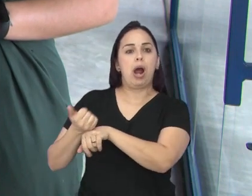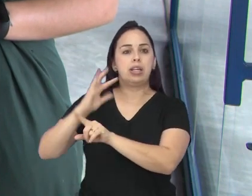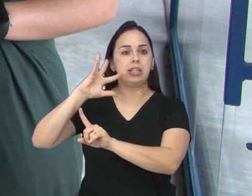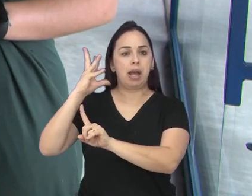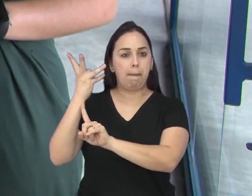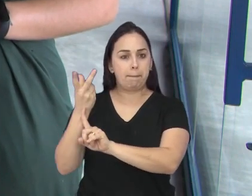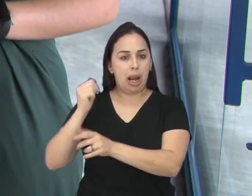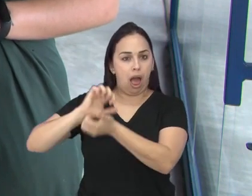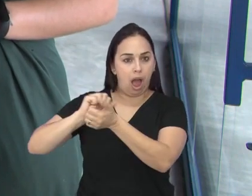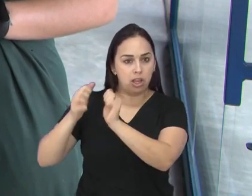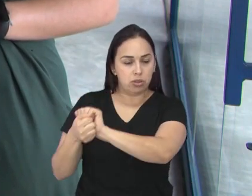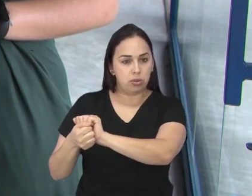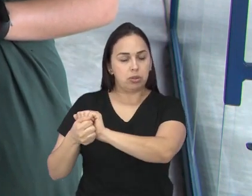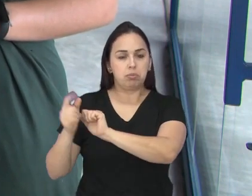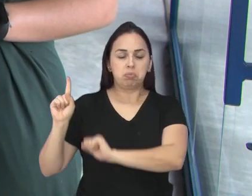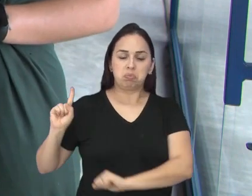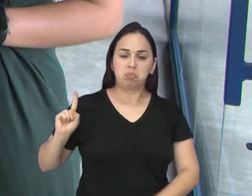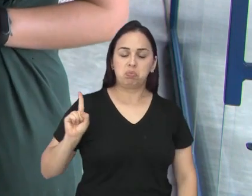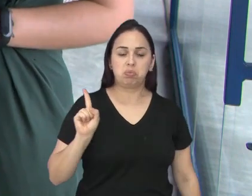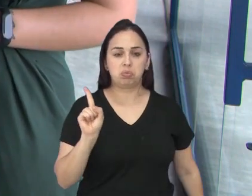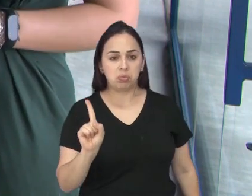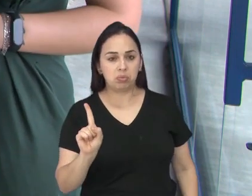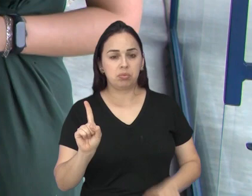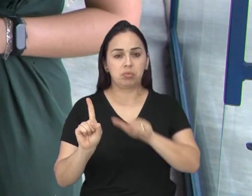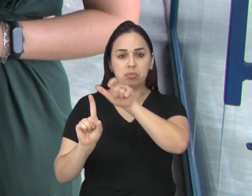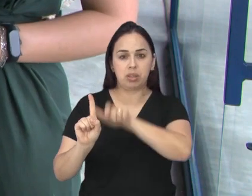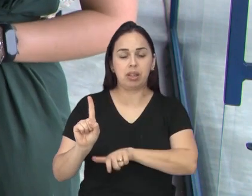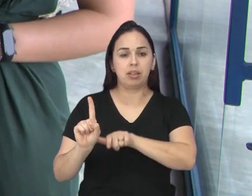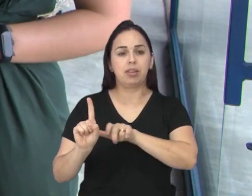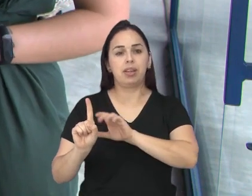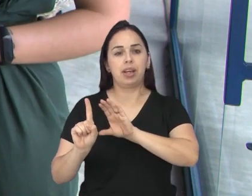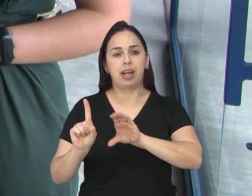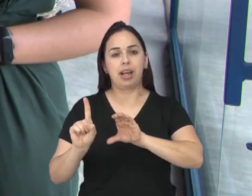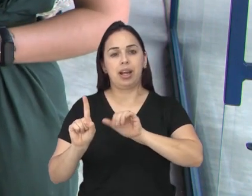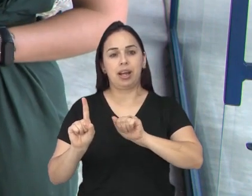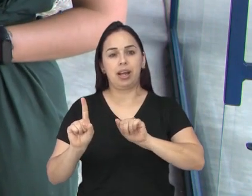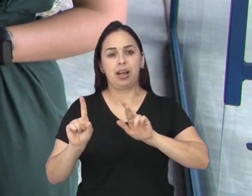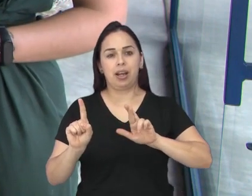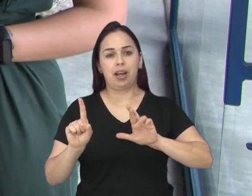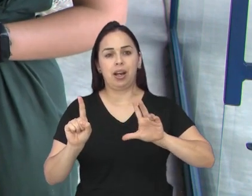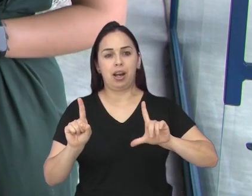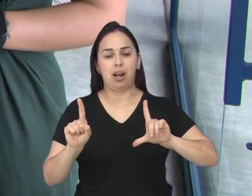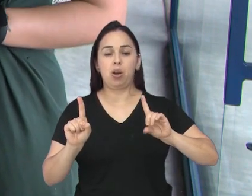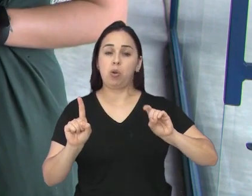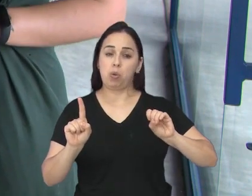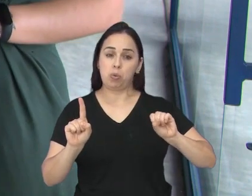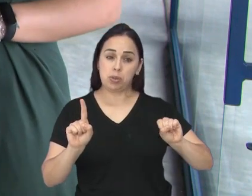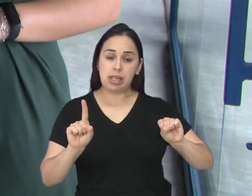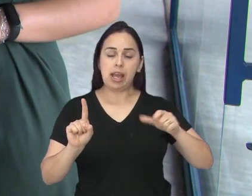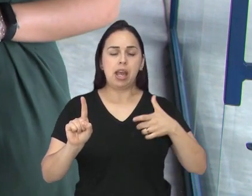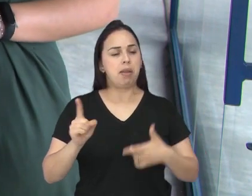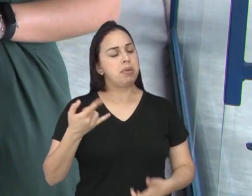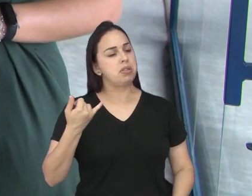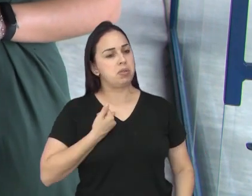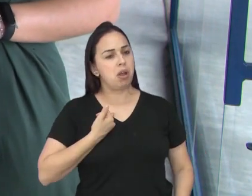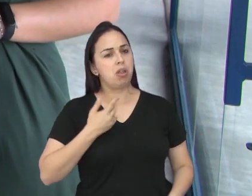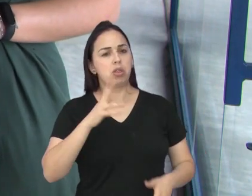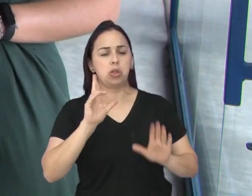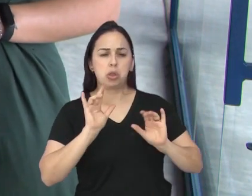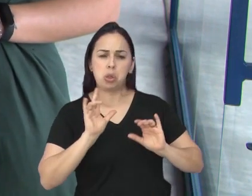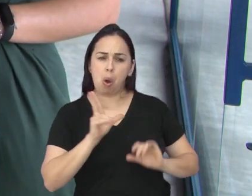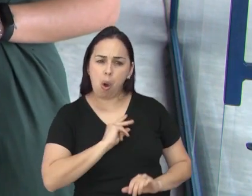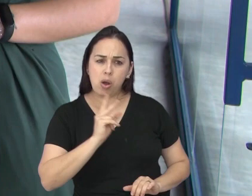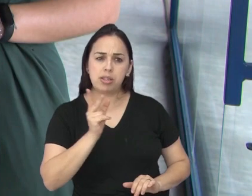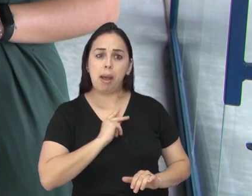plástico lá nessa exposição, que se chama Carlos Daniel. Ele olhou e falou, nossa, você precisa fazer gravura em